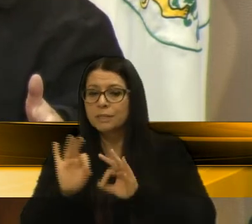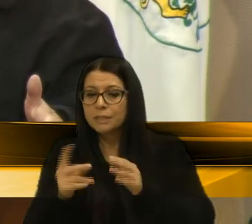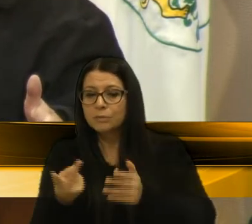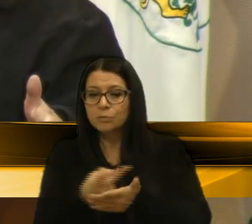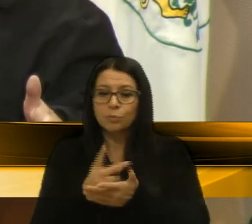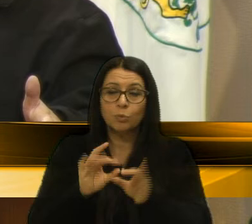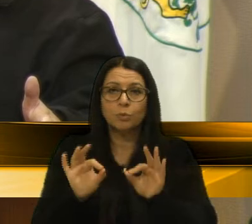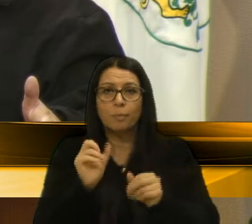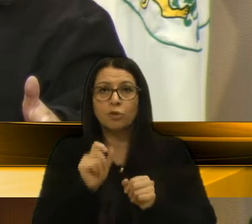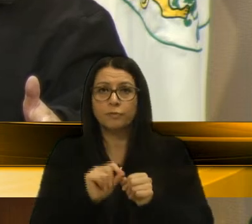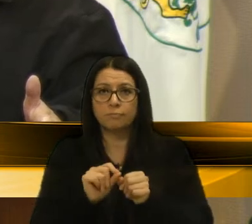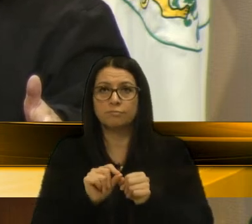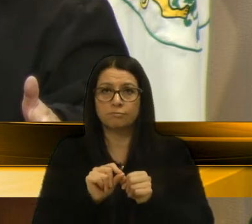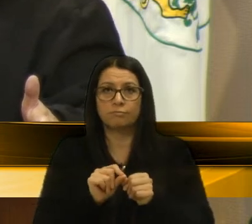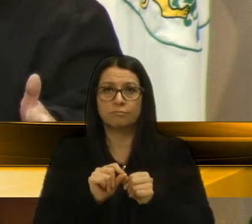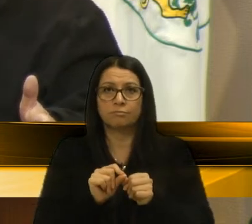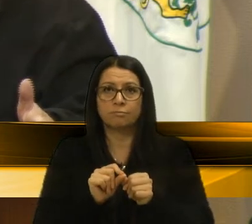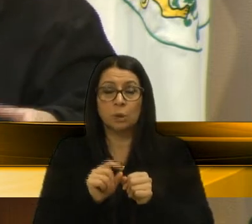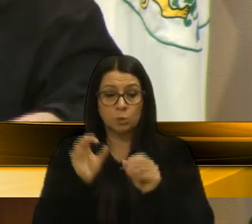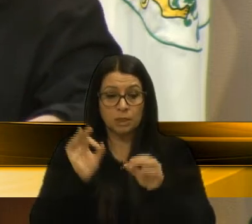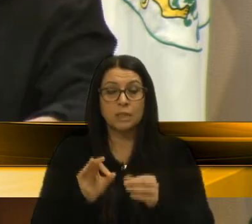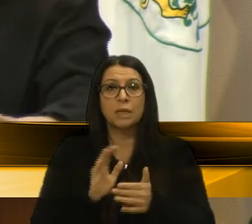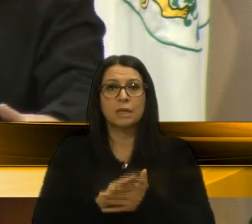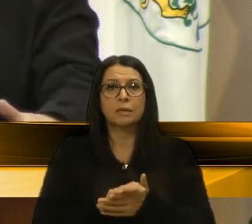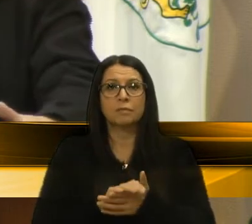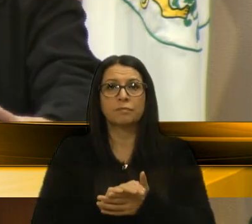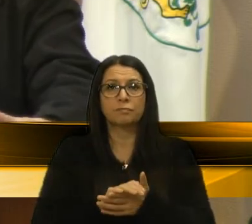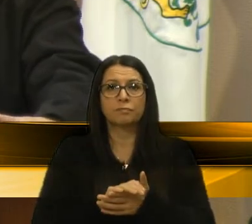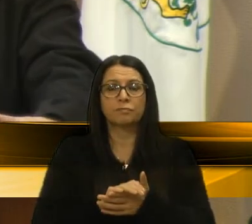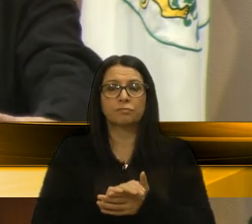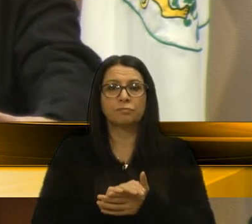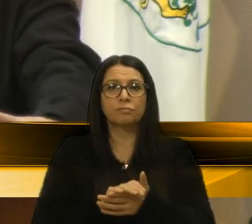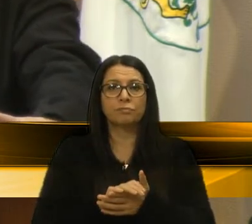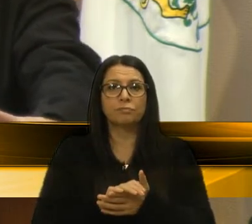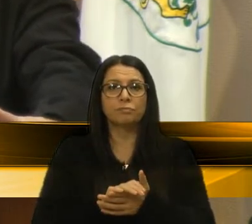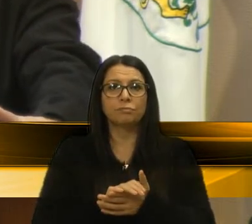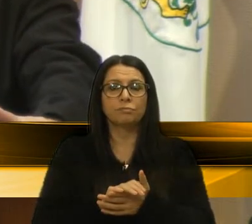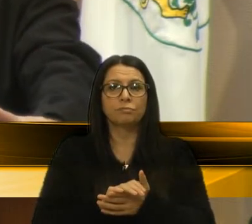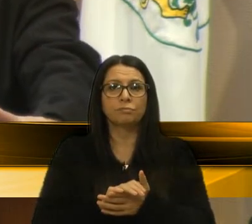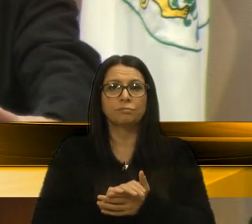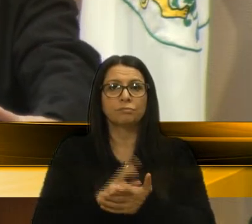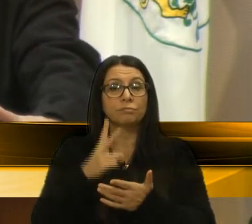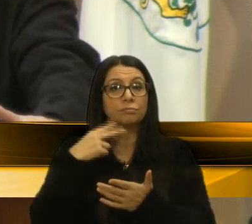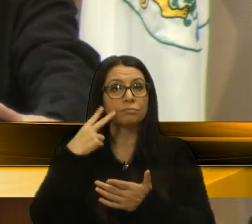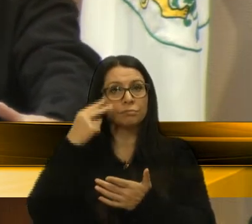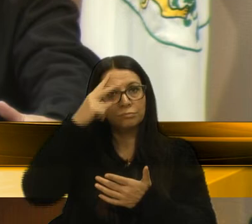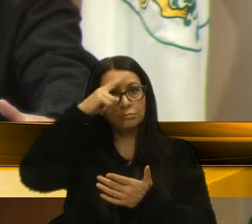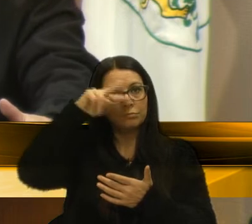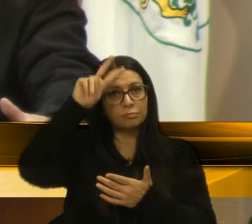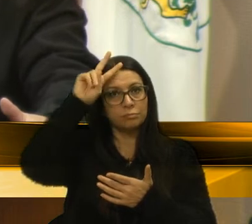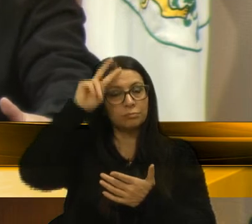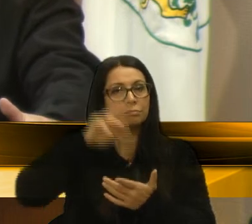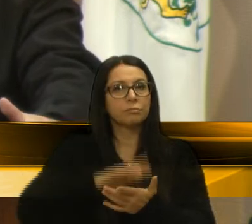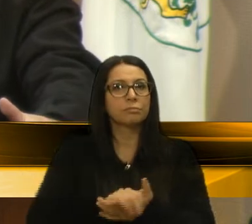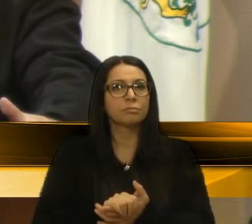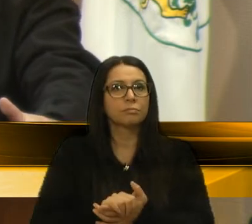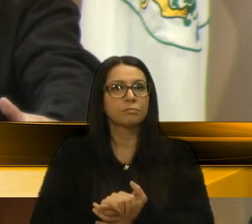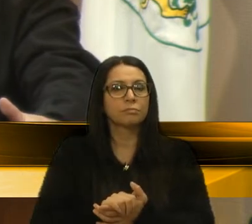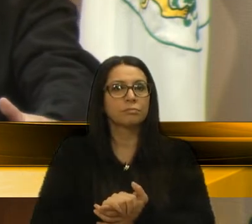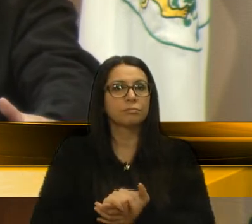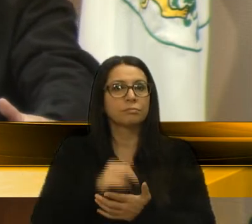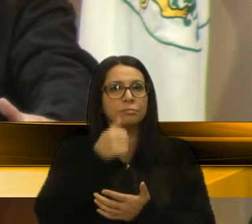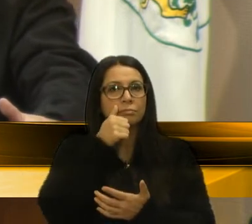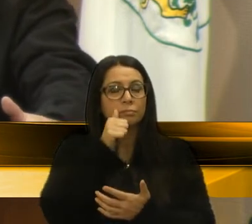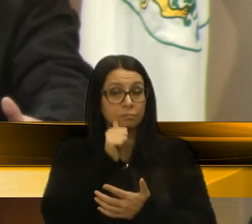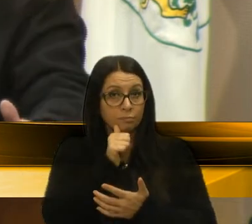eventualmente se pode fazer. O ideal seria, vereador Edson, vereadora